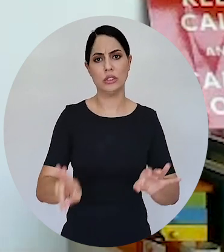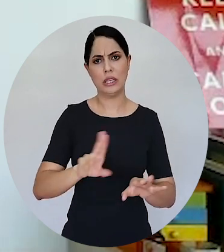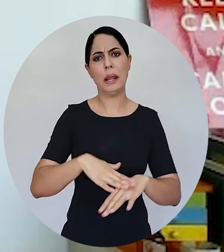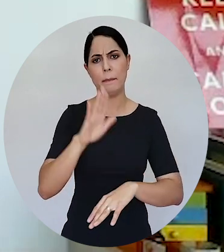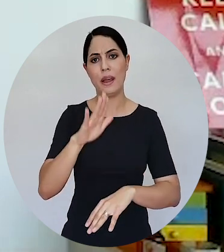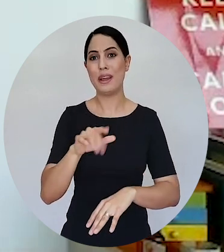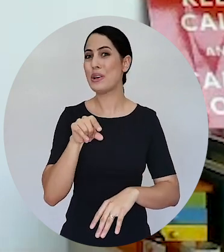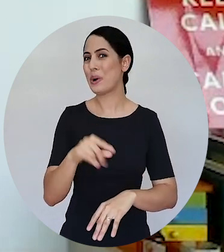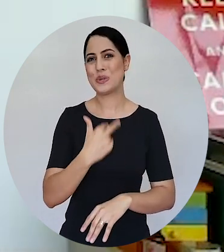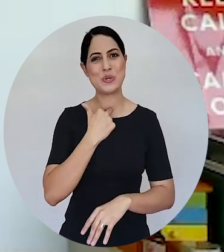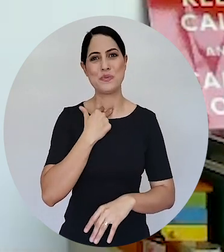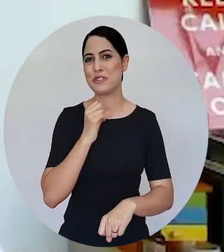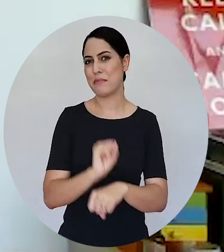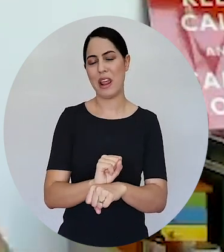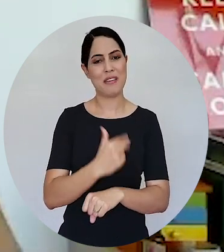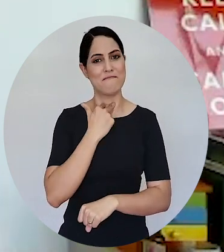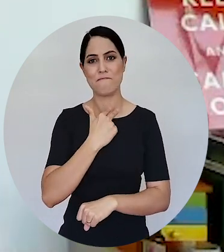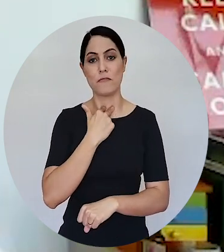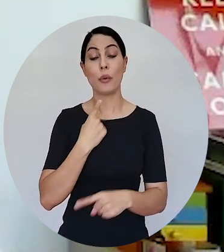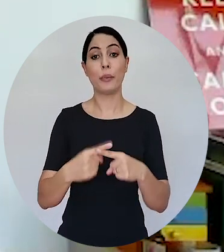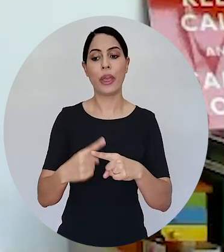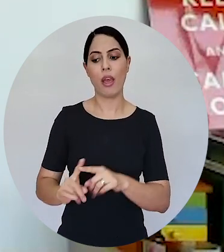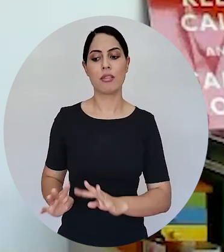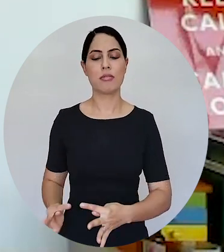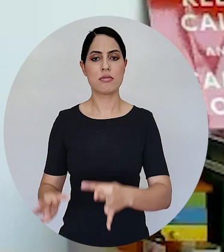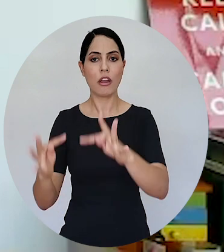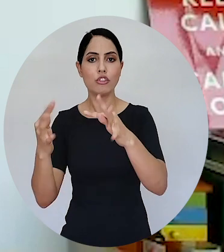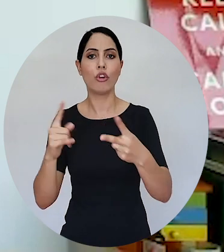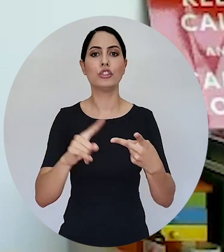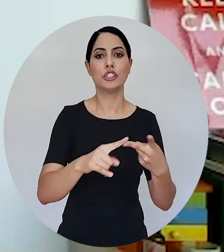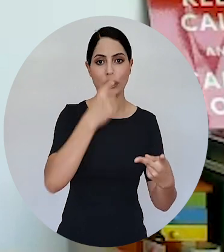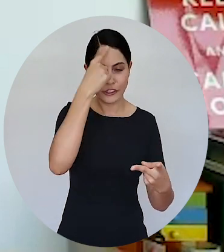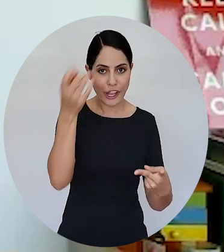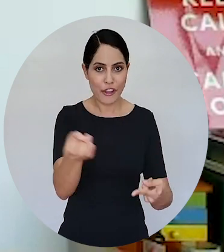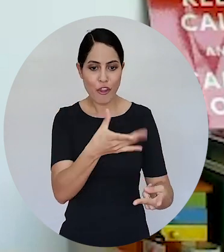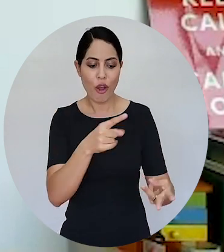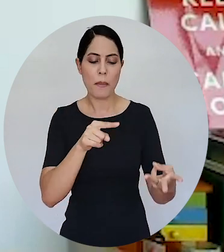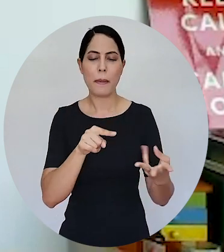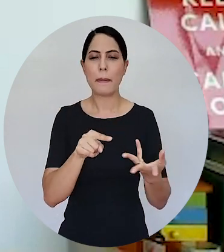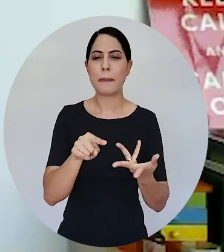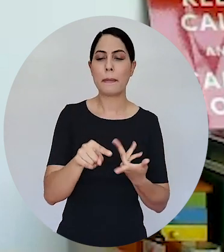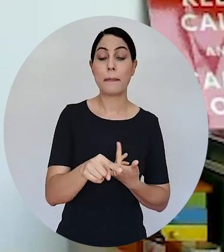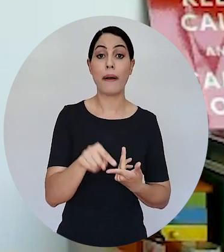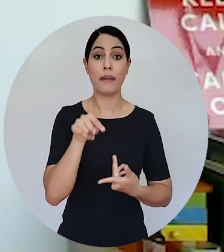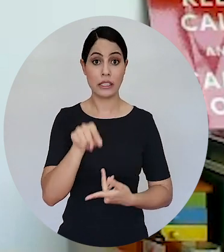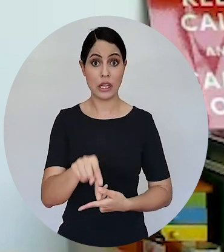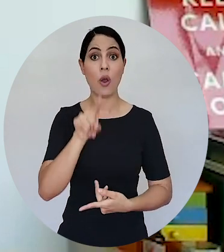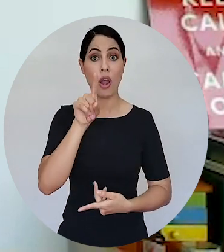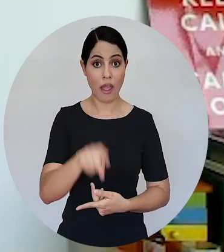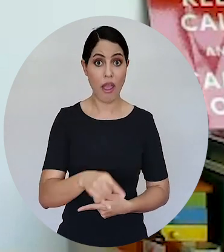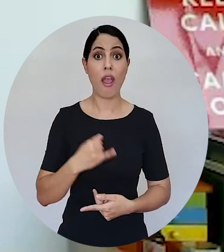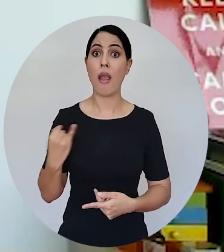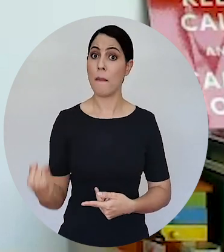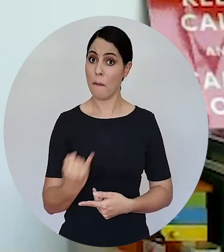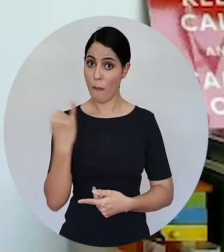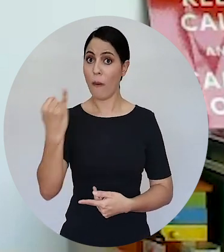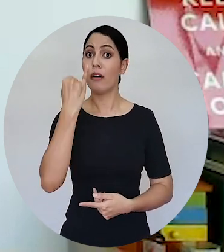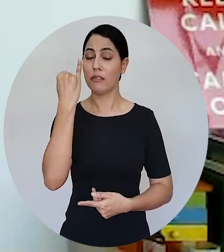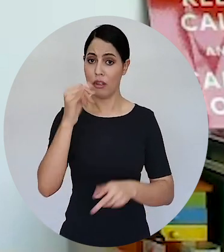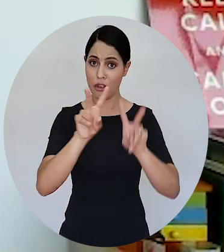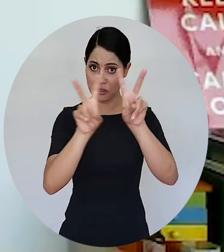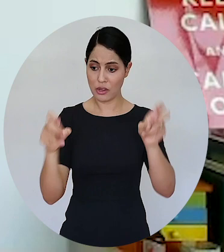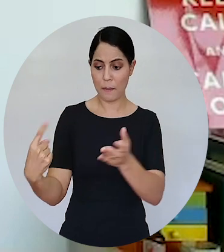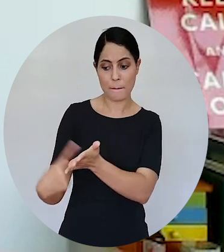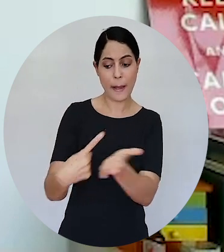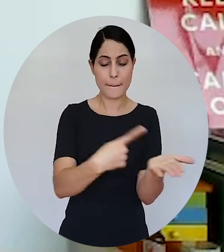pode esperar. Né? Quando envolve tecnologia, quando envolve inovação, então a propriedade intelectual é muito fértil para